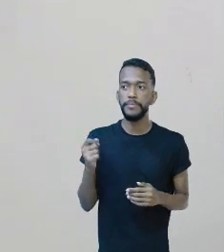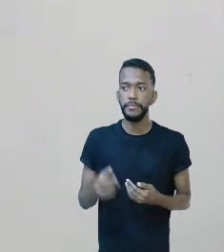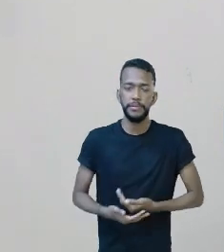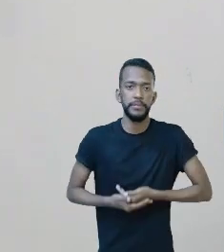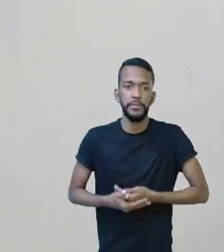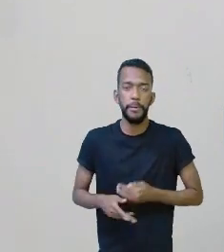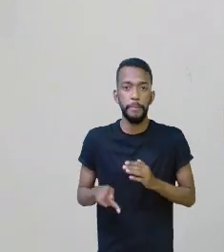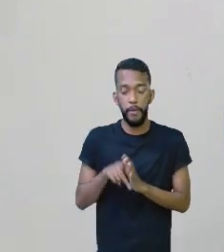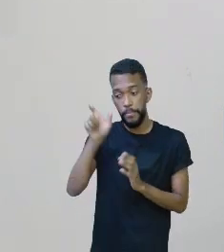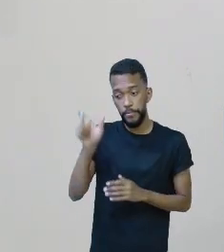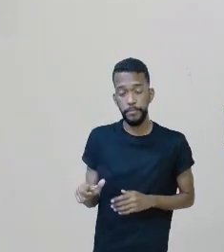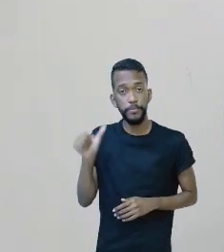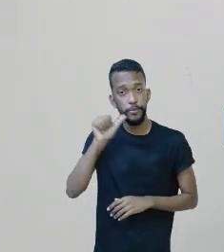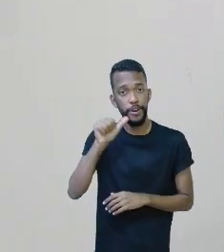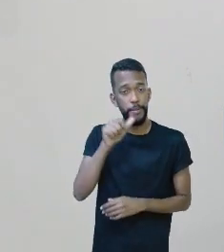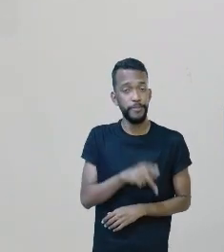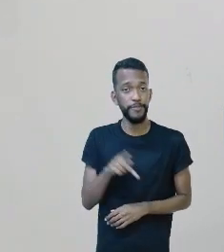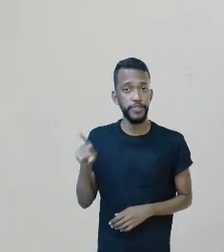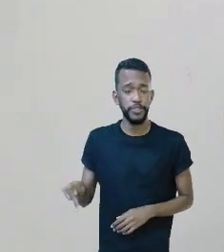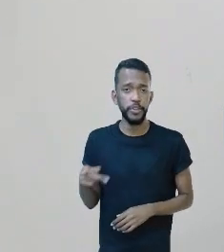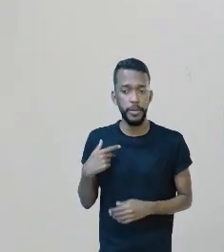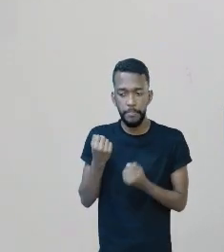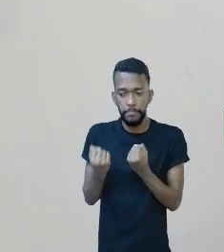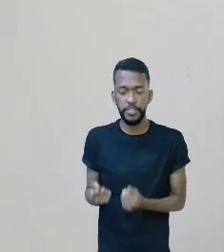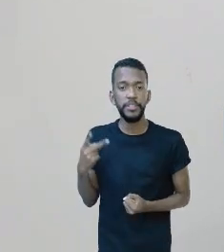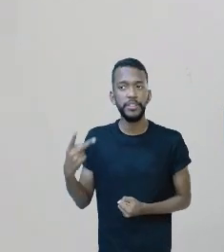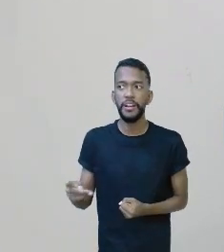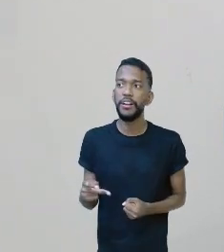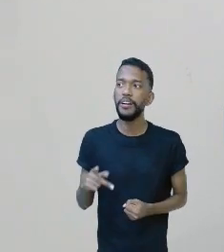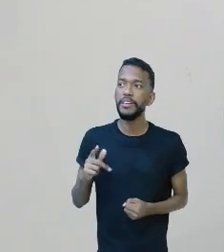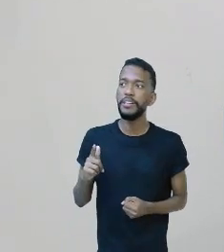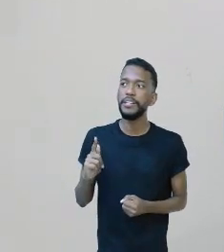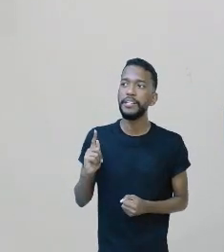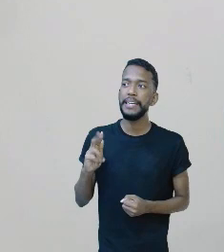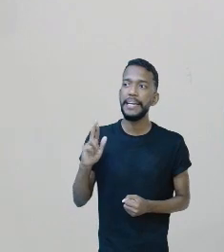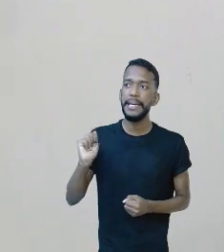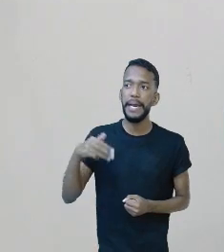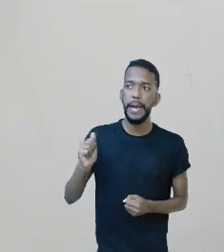o peso da professora. Você já sabe que é?